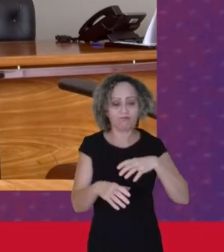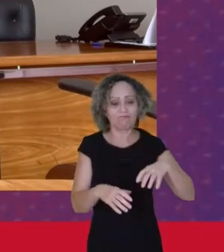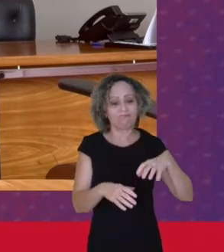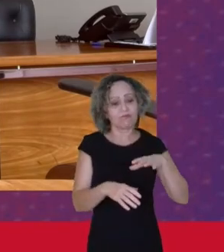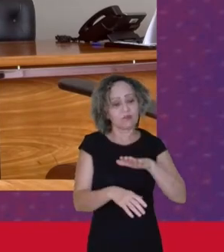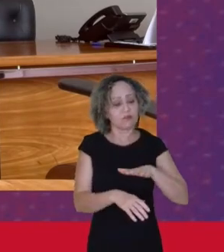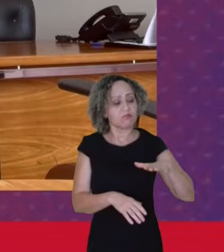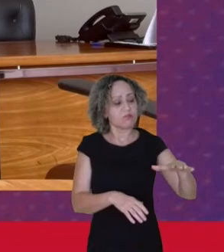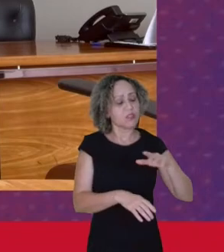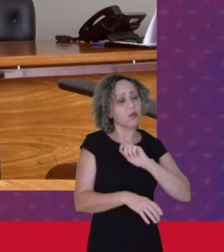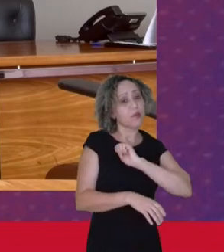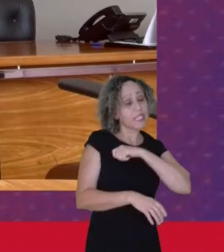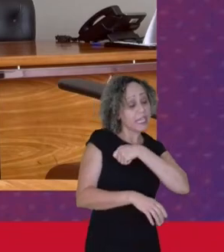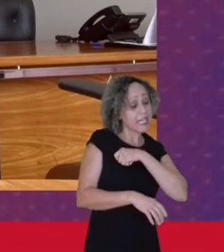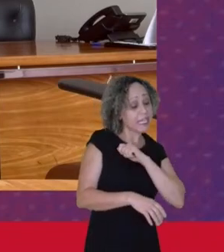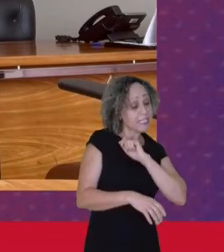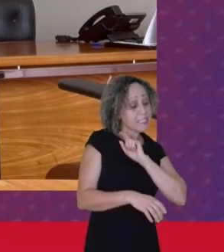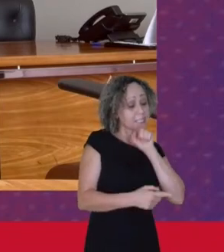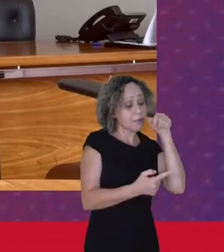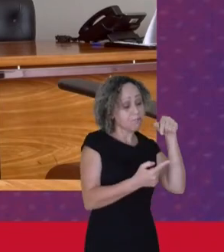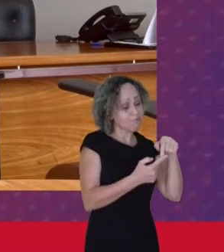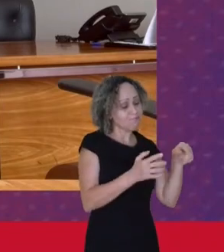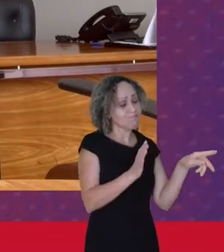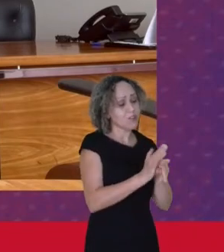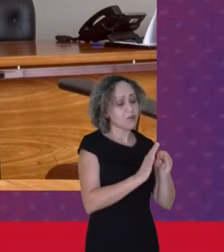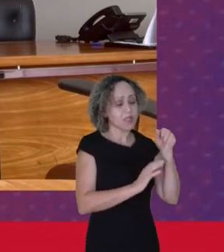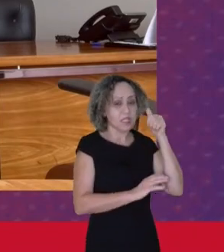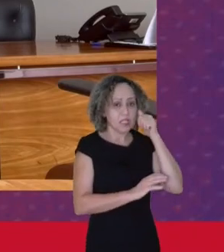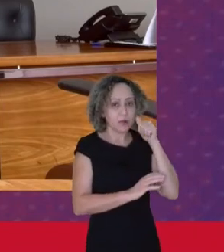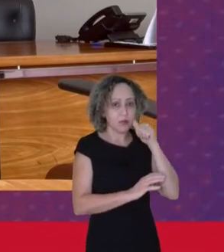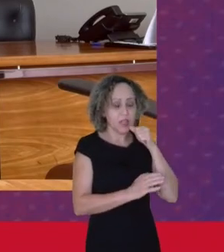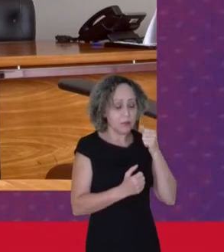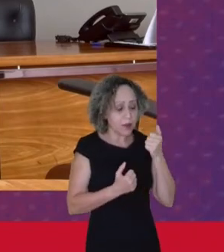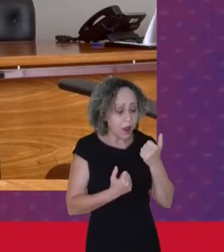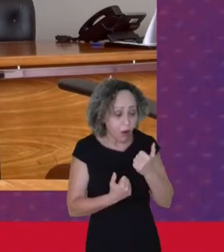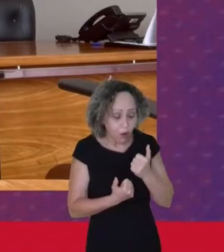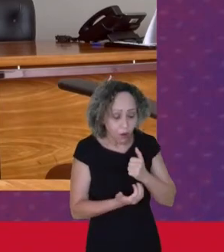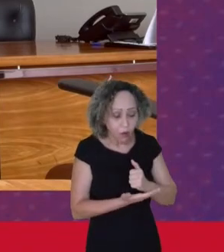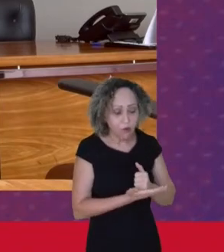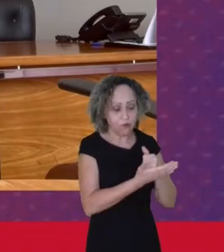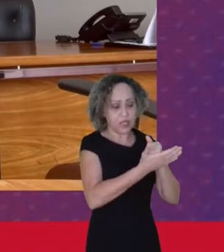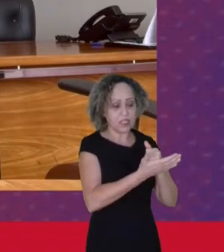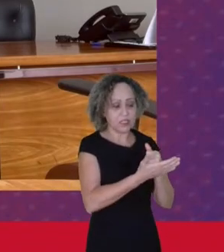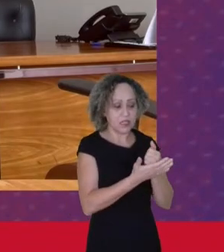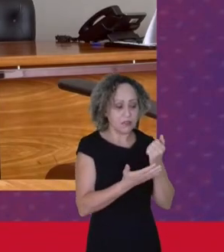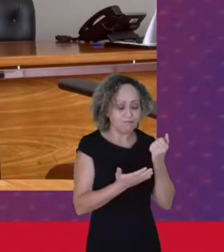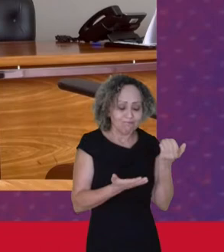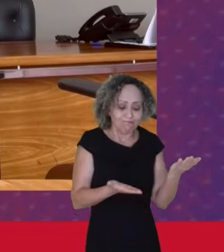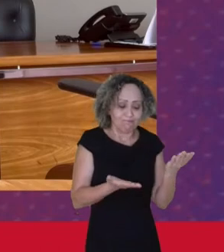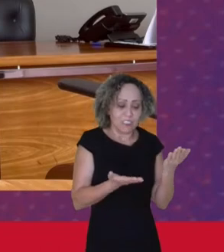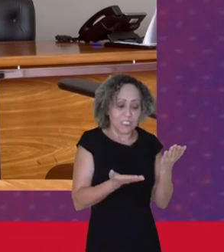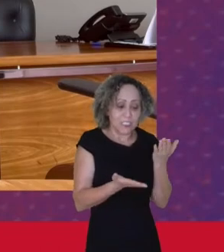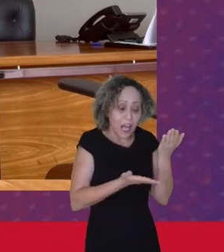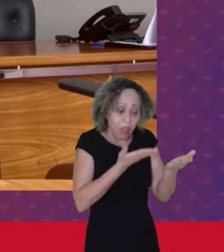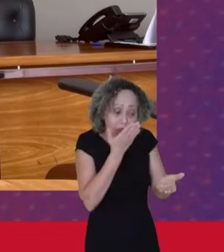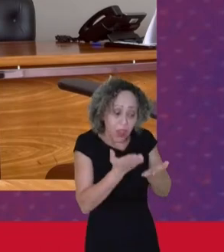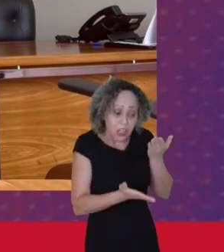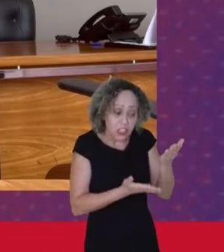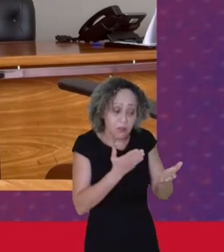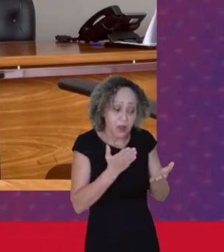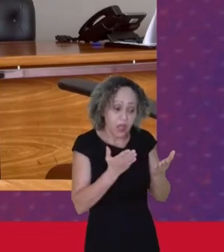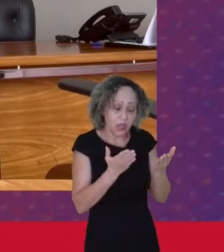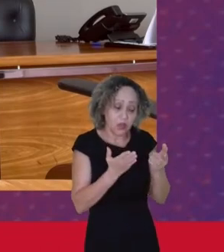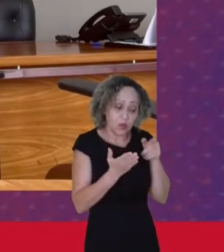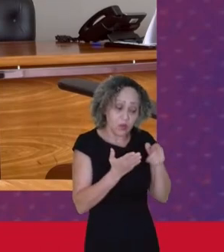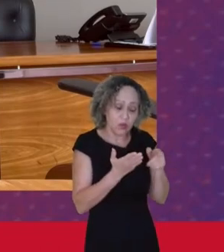da mulher, de poder oferecer esse atendimento para as violações de direitos humanos na internet.